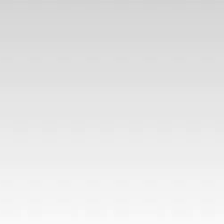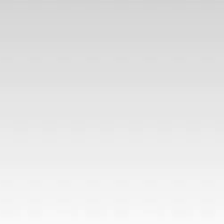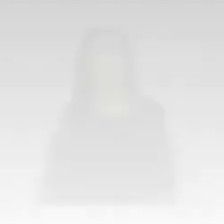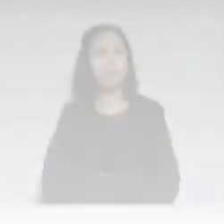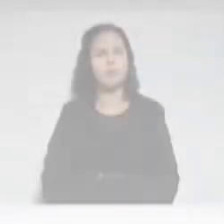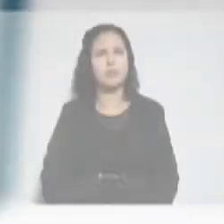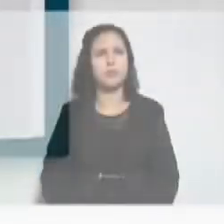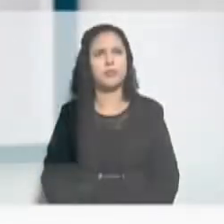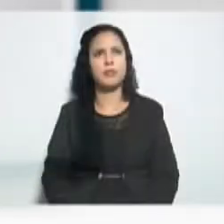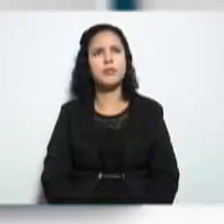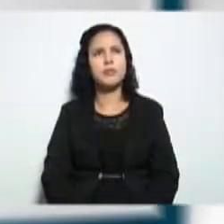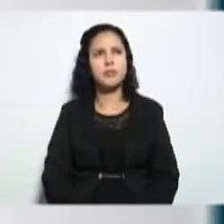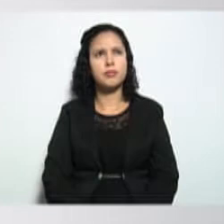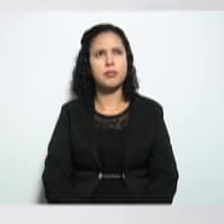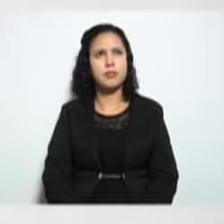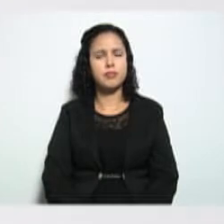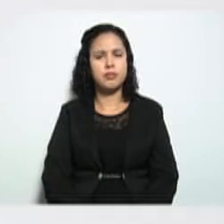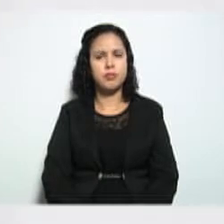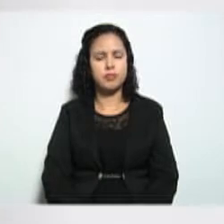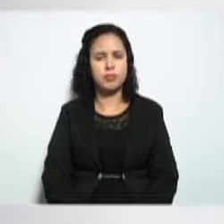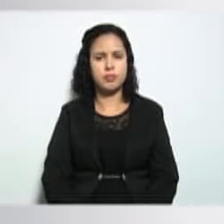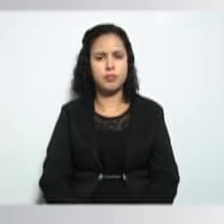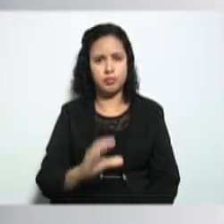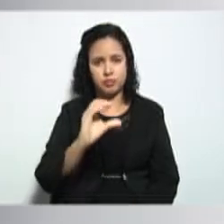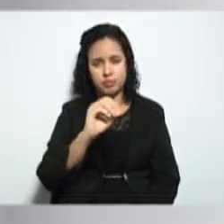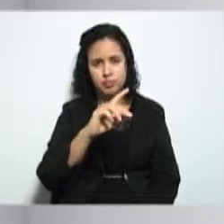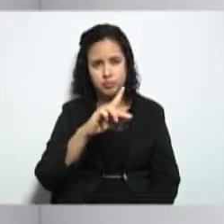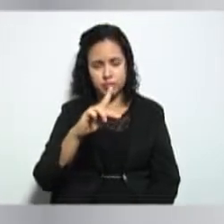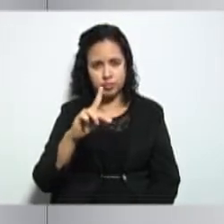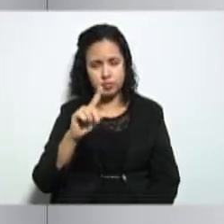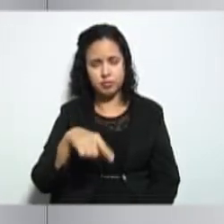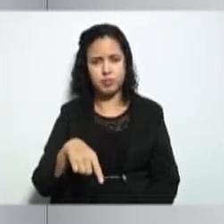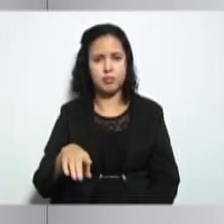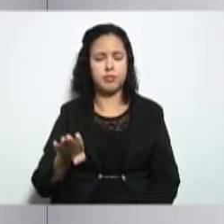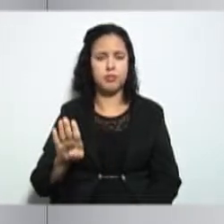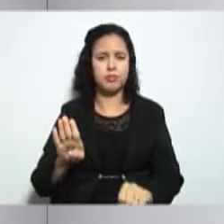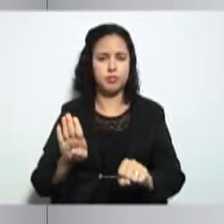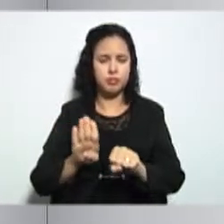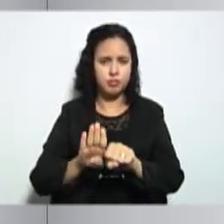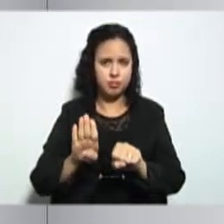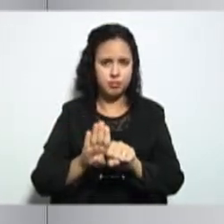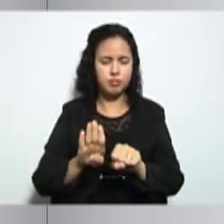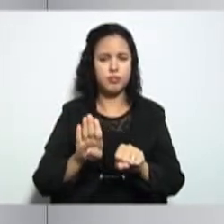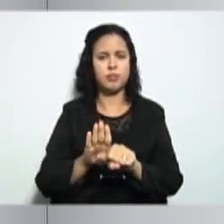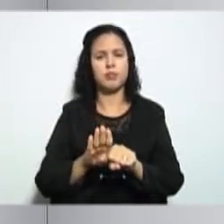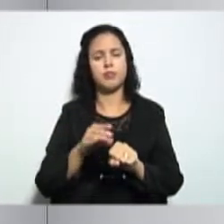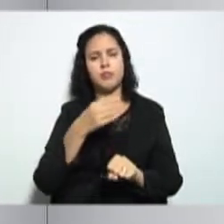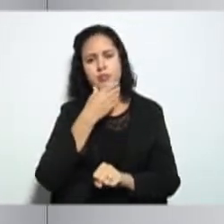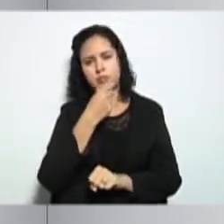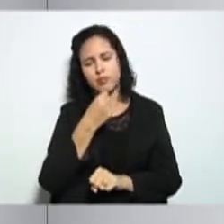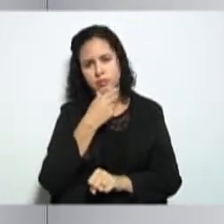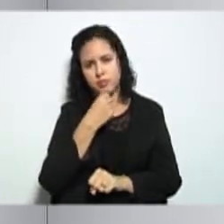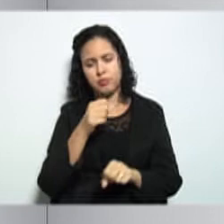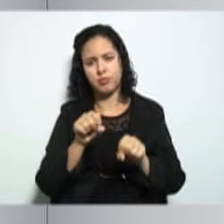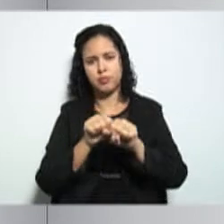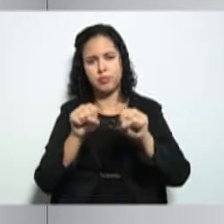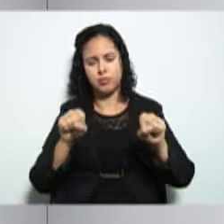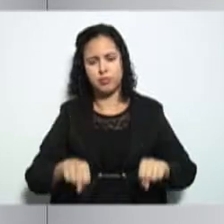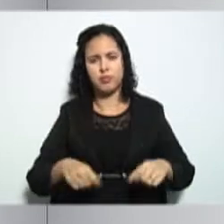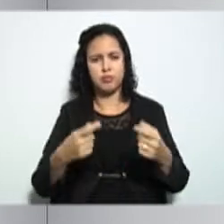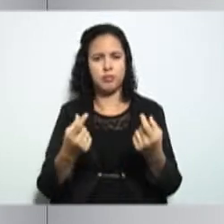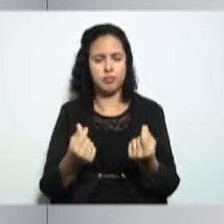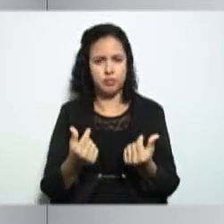Cooperativismo, substantivo masculino, que significa sistema econômico, que faz